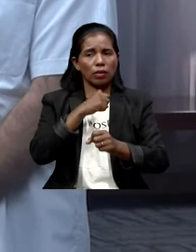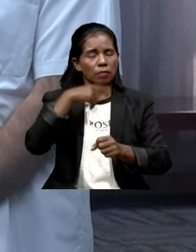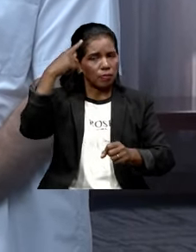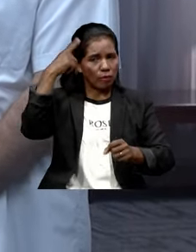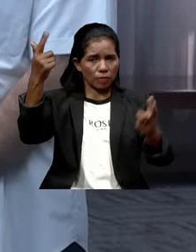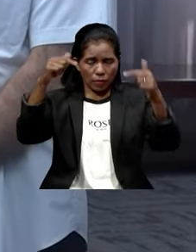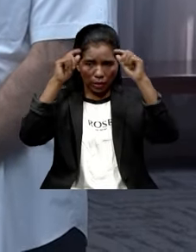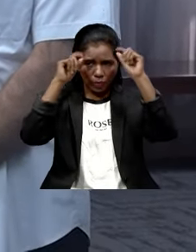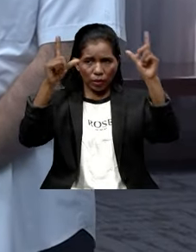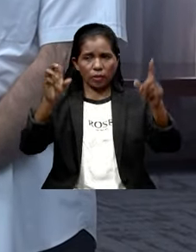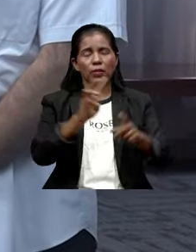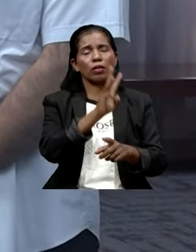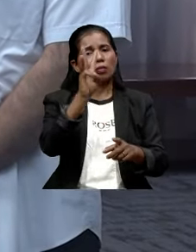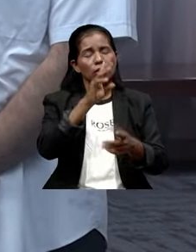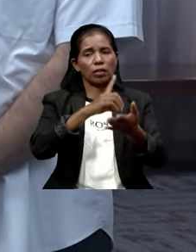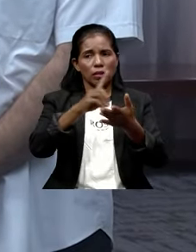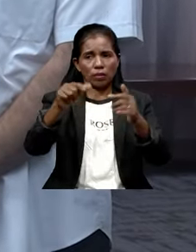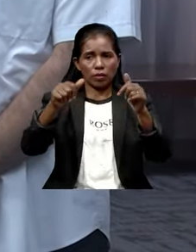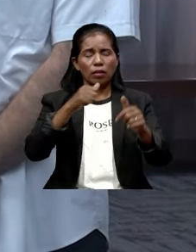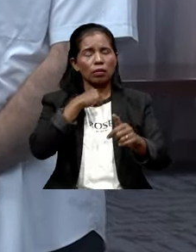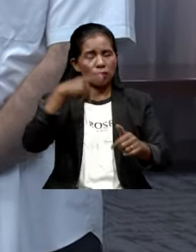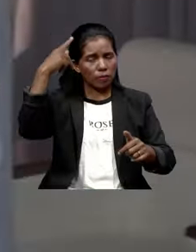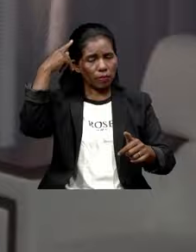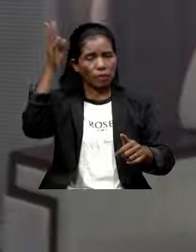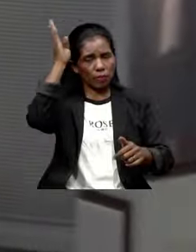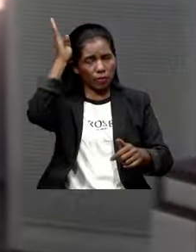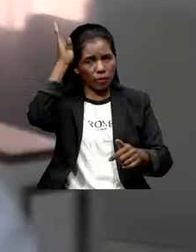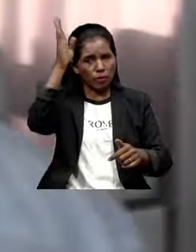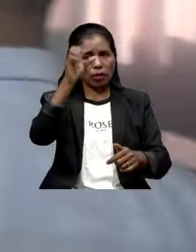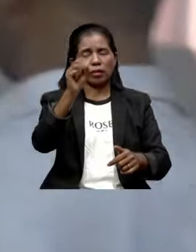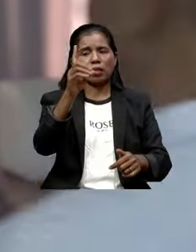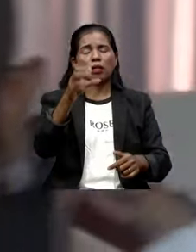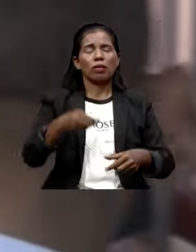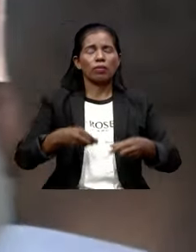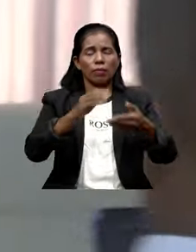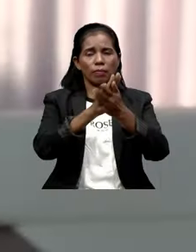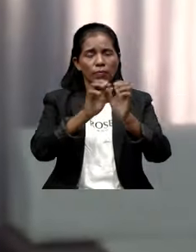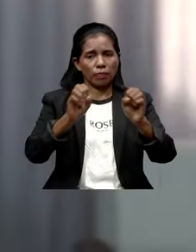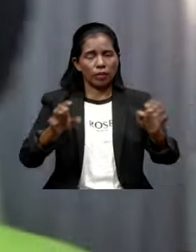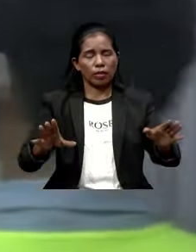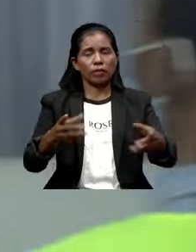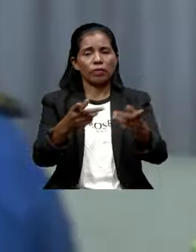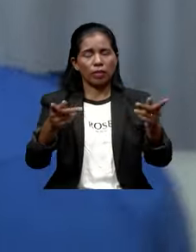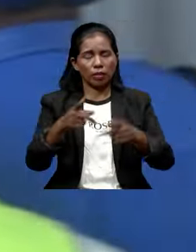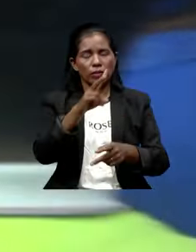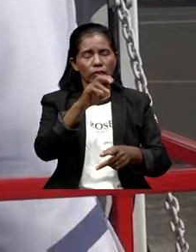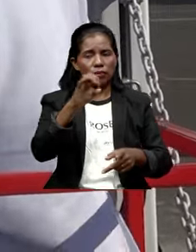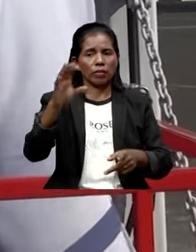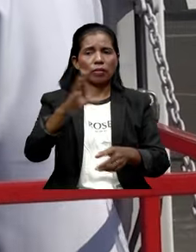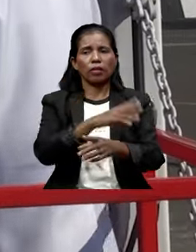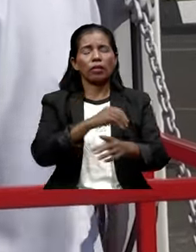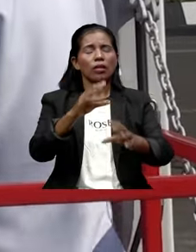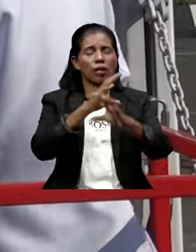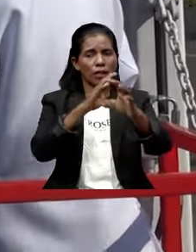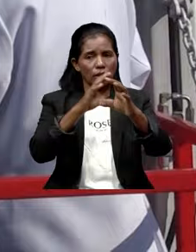Timor-Leste, no ia quarta semana, né? Dom Virgílio Cardeal do Carmo da Silva, este B, foi benção, basalão VVIP, no carreta,